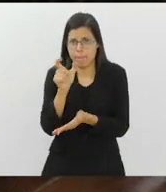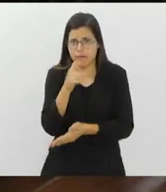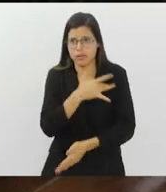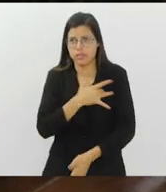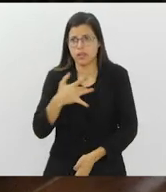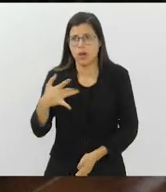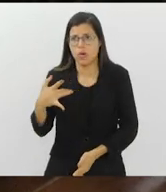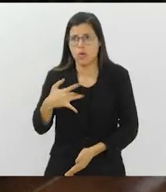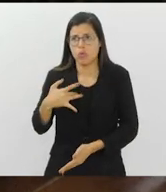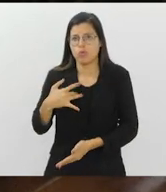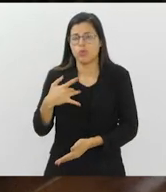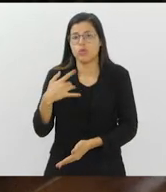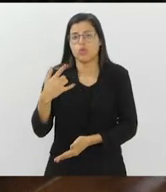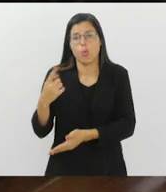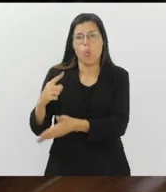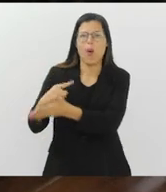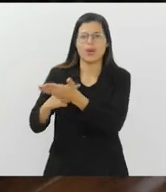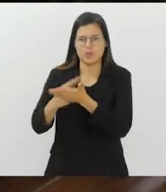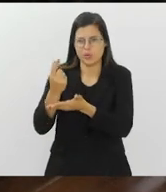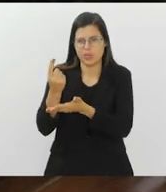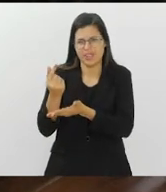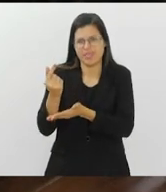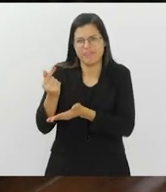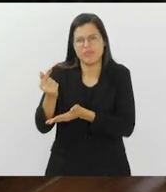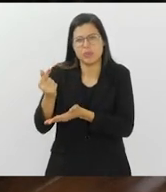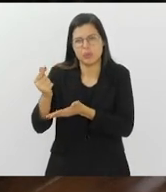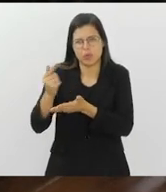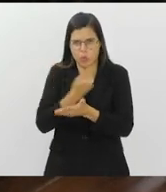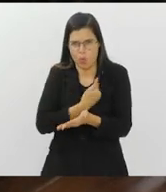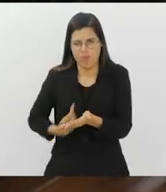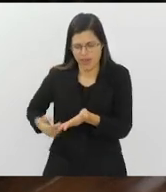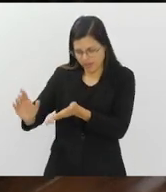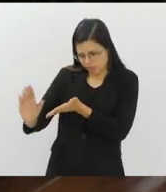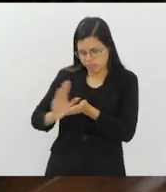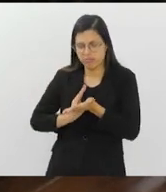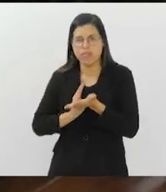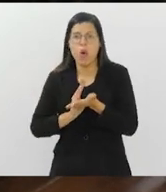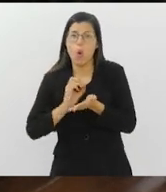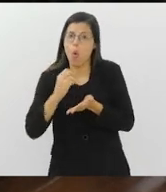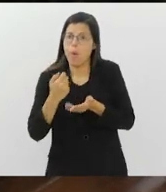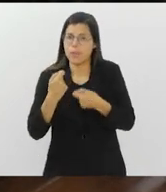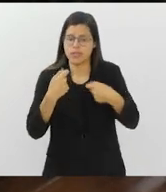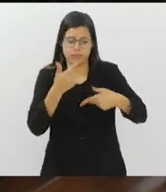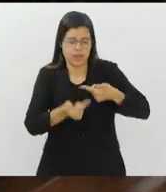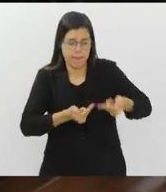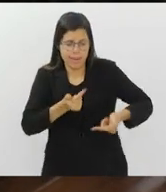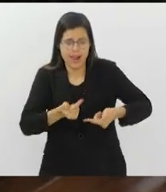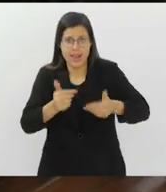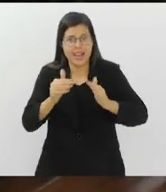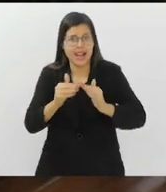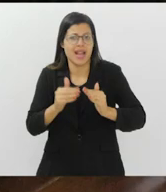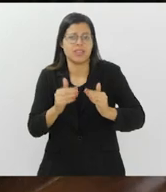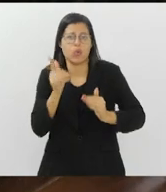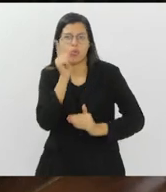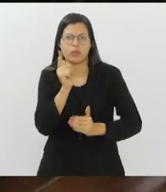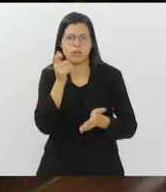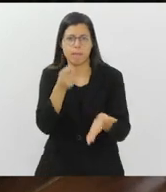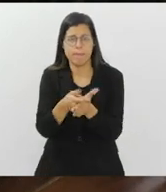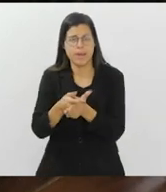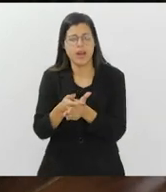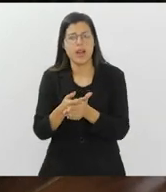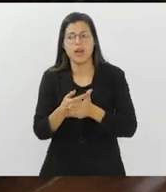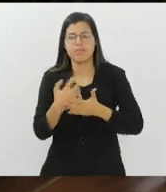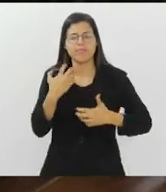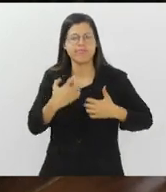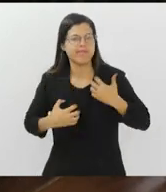que recebemos do governo, ou precisamos trabalhar em casa para pagar. Nos colocam em uma posição de desespero,